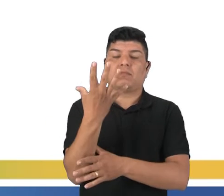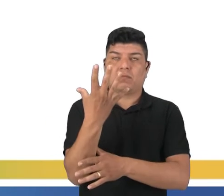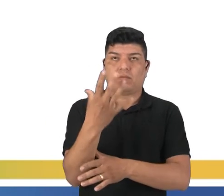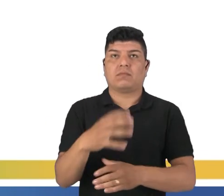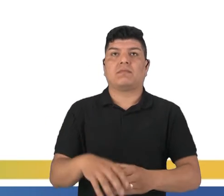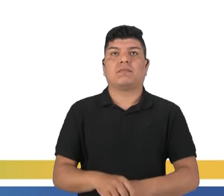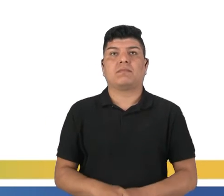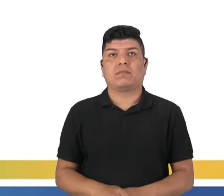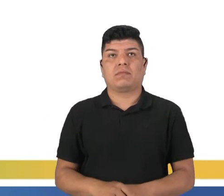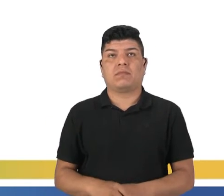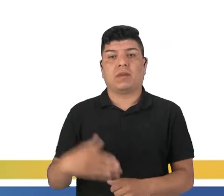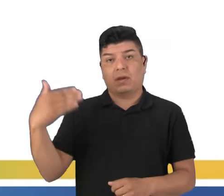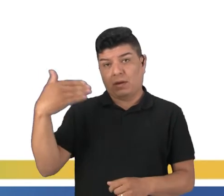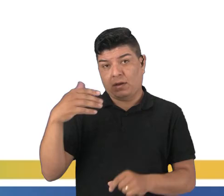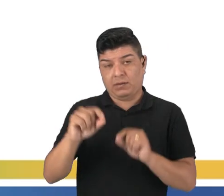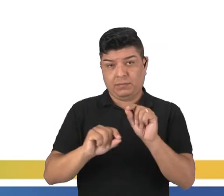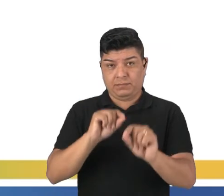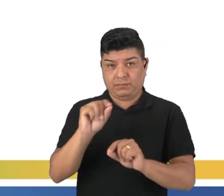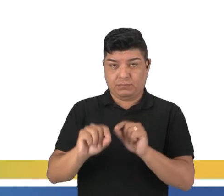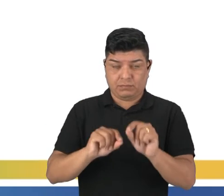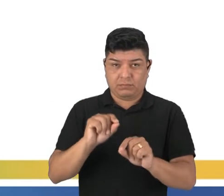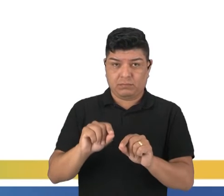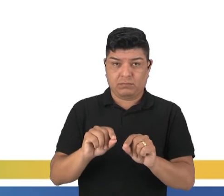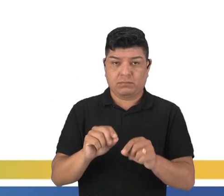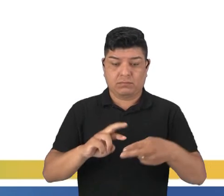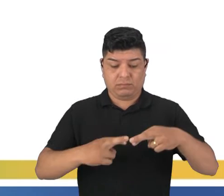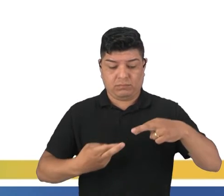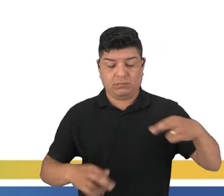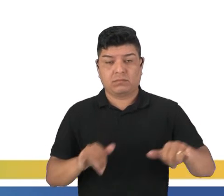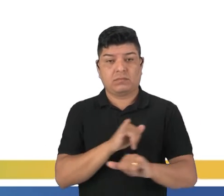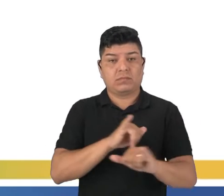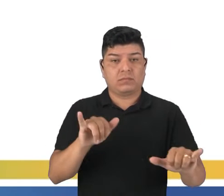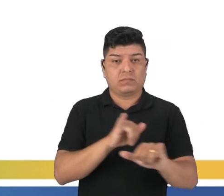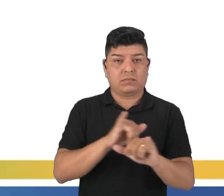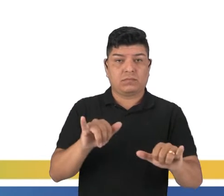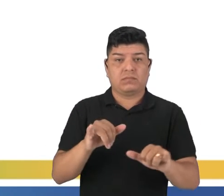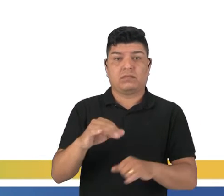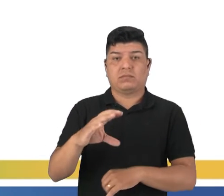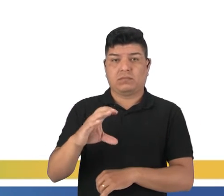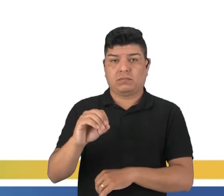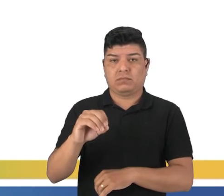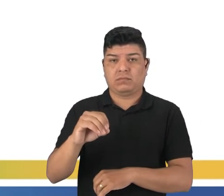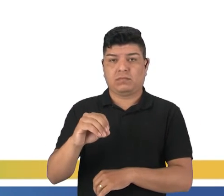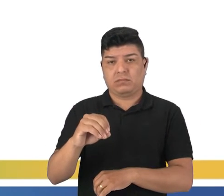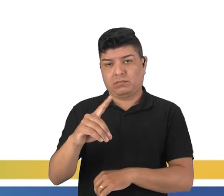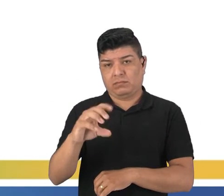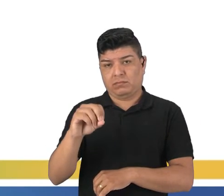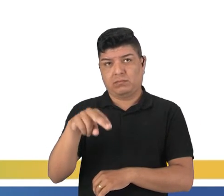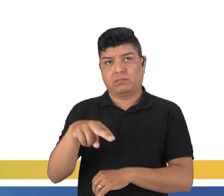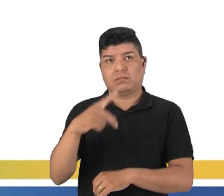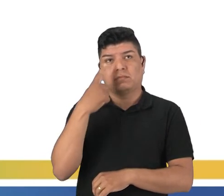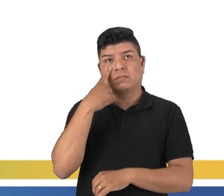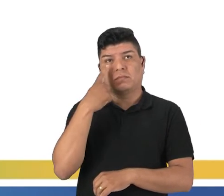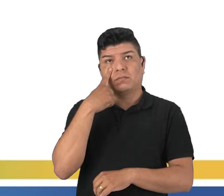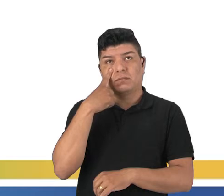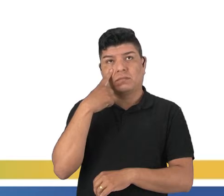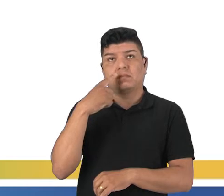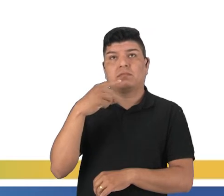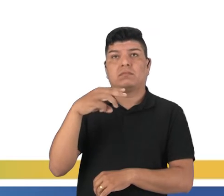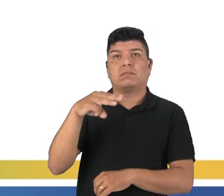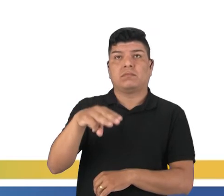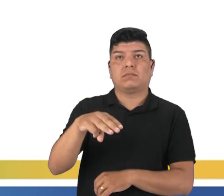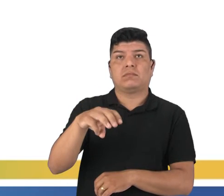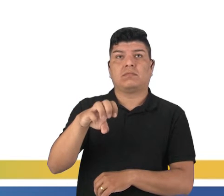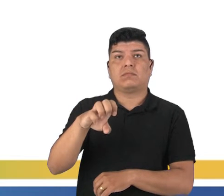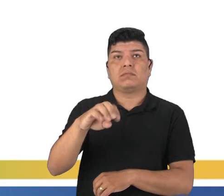formada. Essa sequência de RNA mensageiro é denominada de códon. Vocês podem observar ali, ó, MET, VAL,